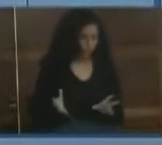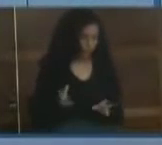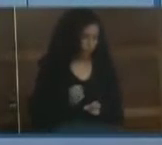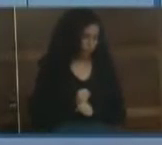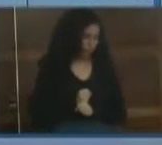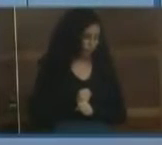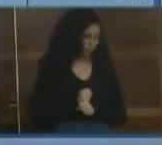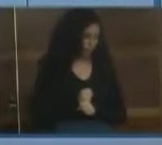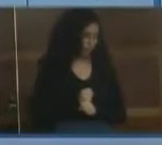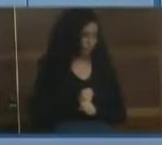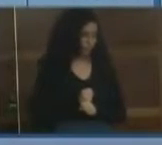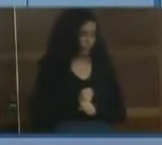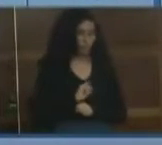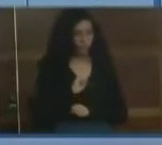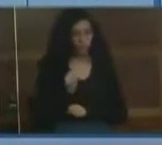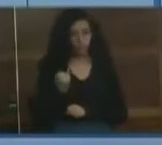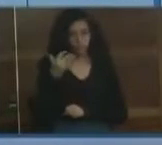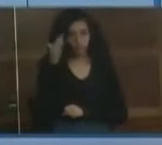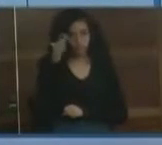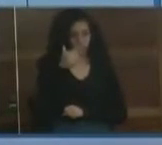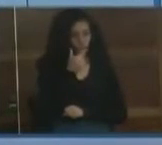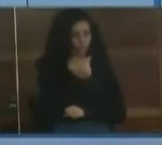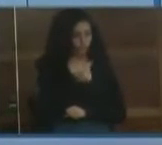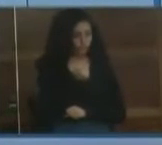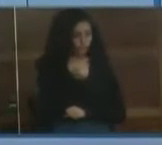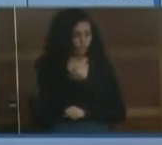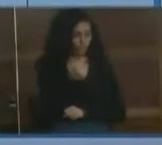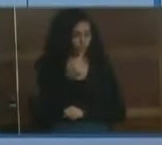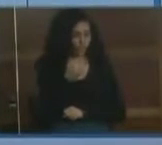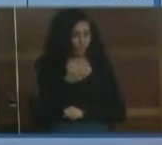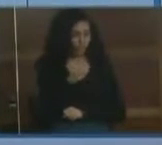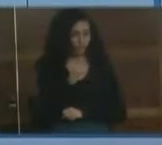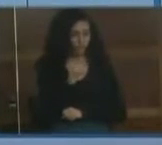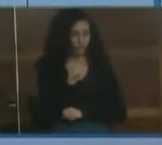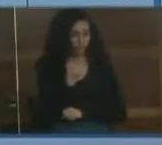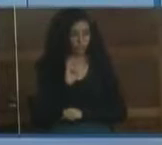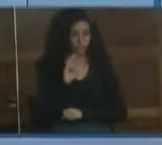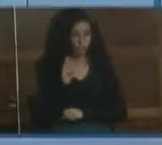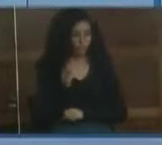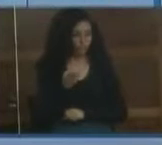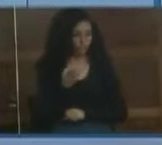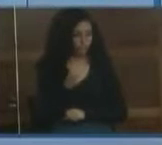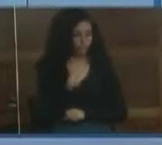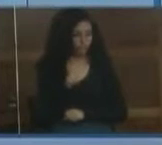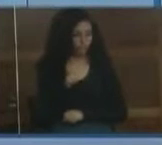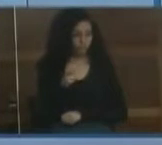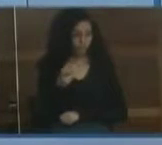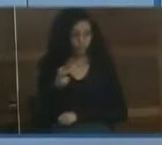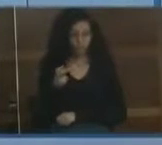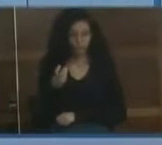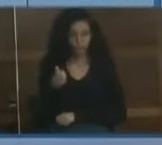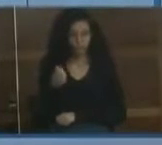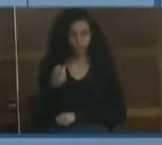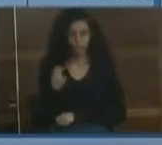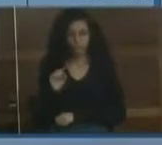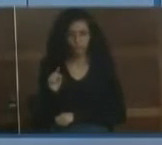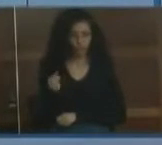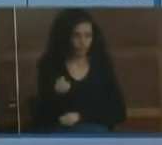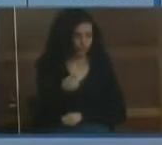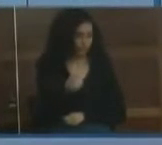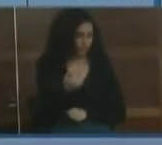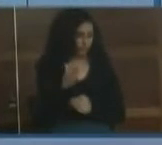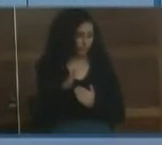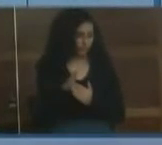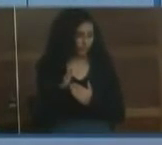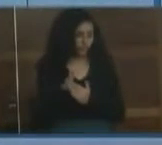receitas resultantes de impostos to731 milhões 565000 reais